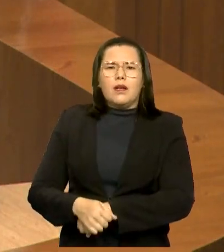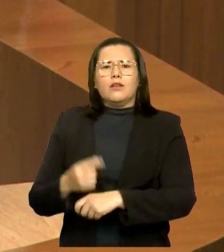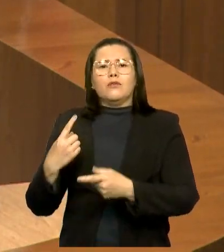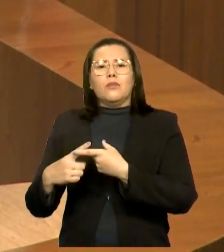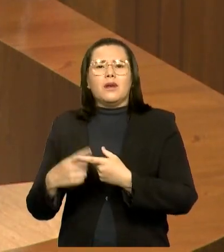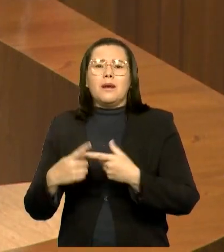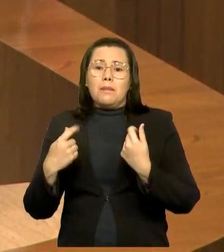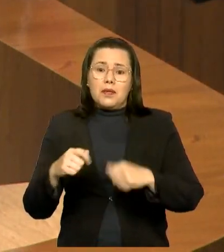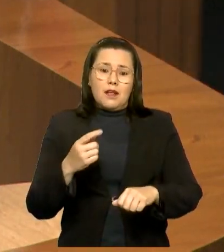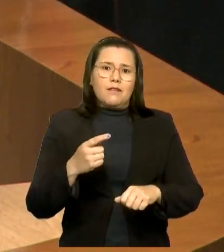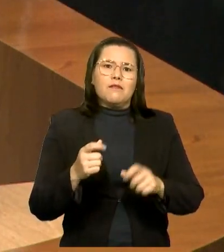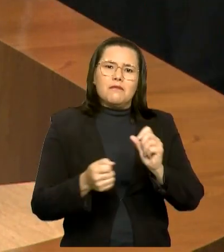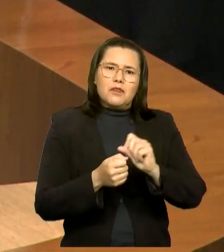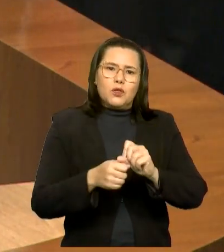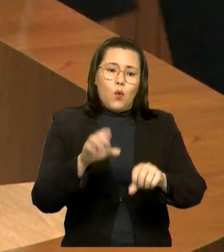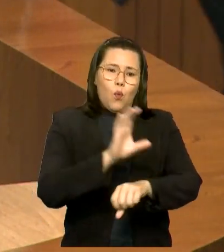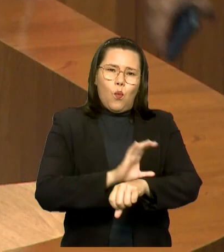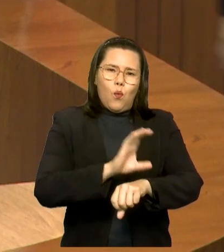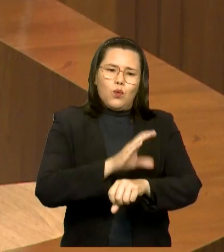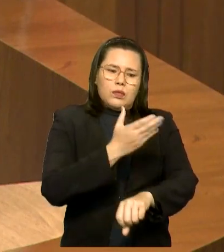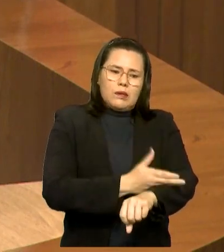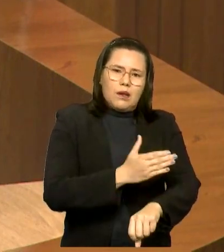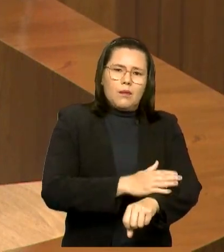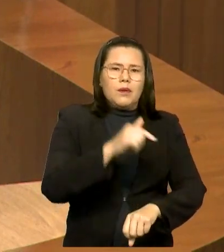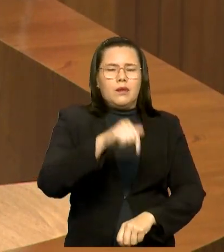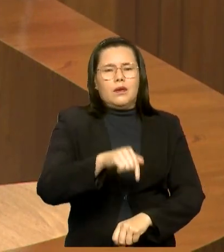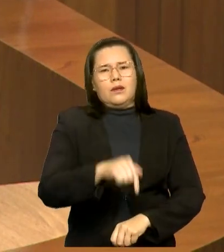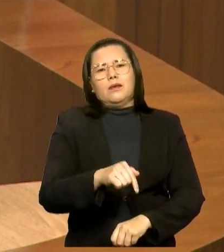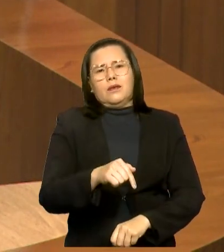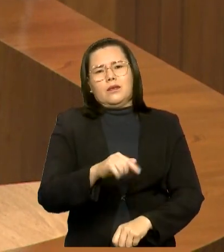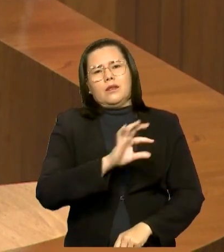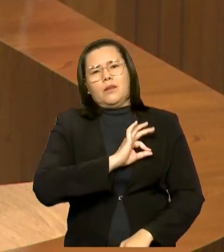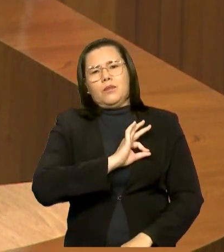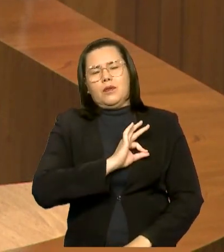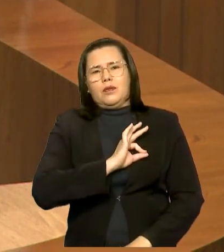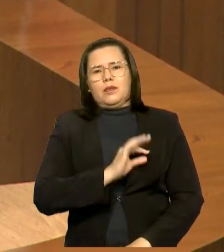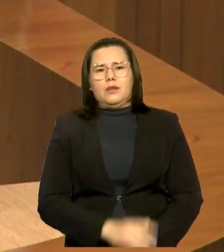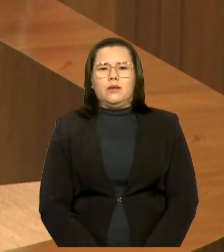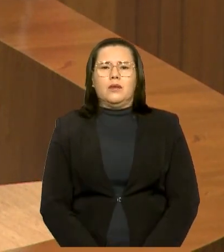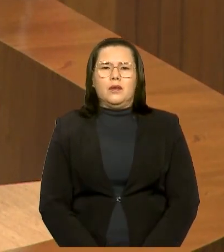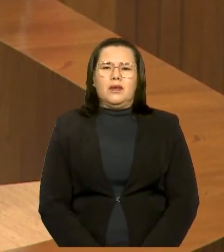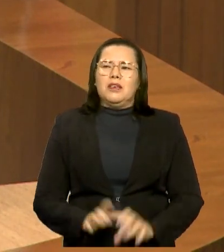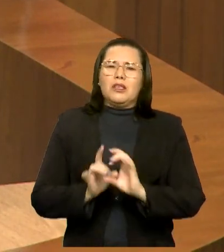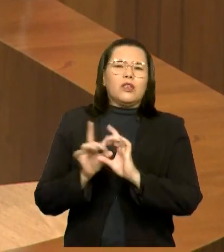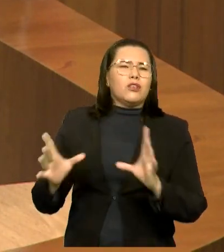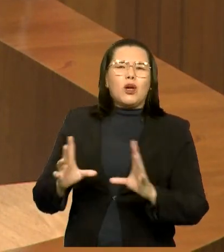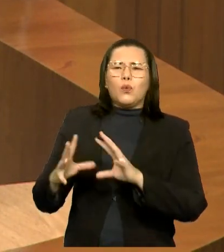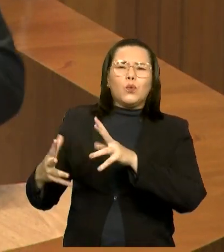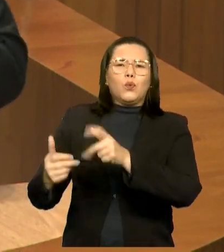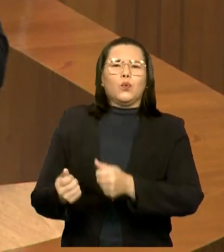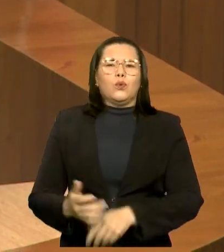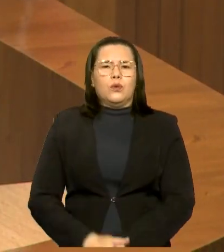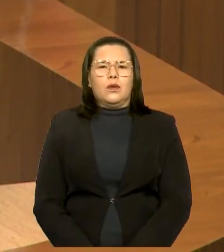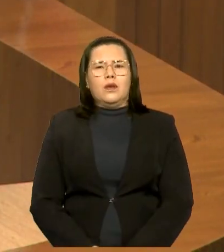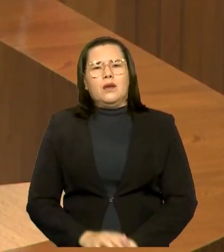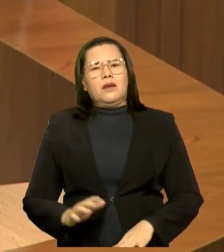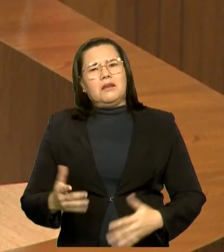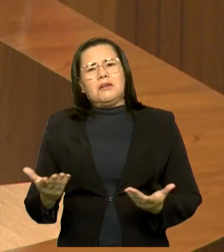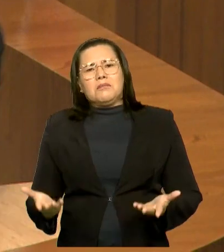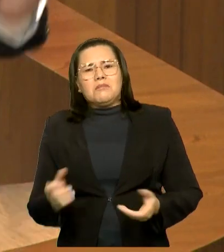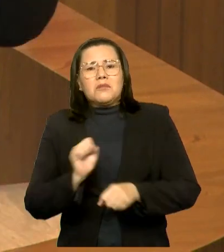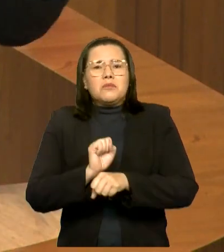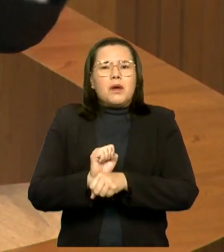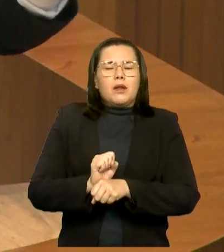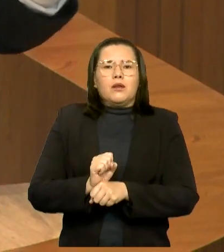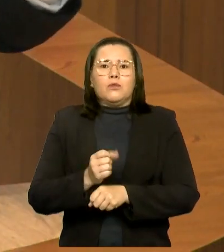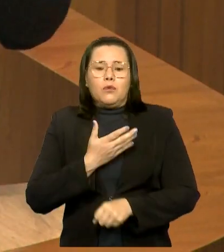orçamento para 2024. 1.100 ainda aguardam ser nomeados, mais 140 subjuntos, oficiais da Polícia Militar. Nós acreditamos que o